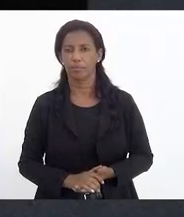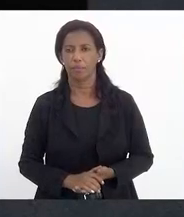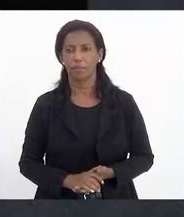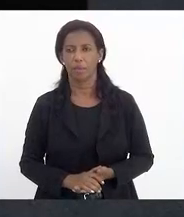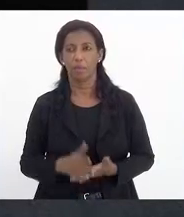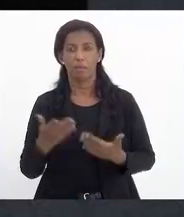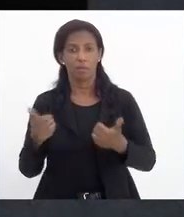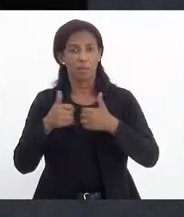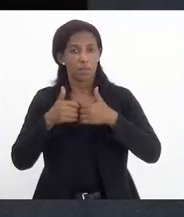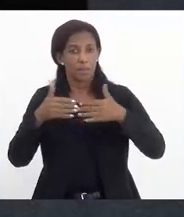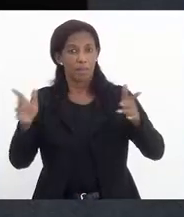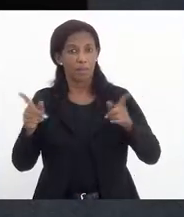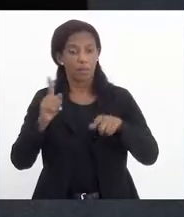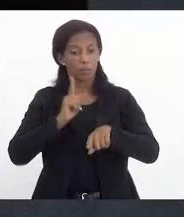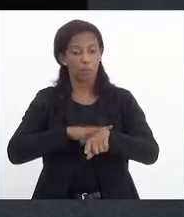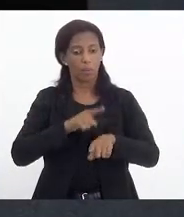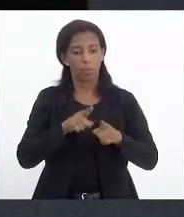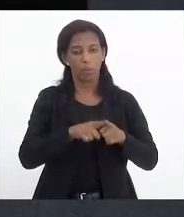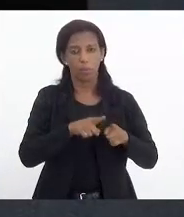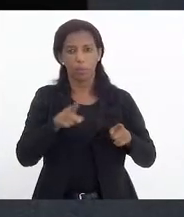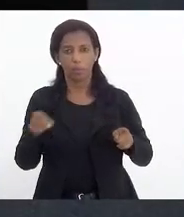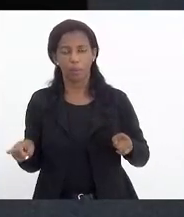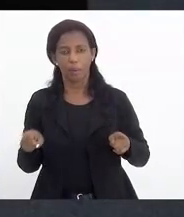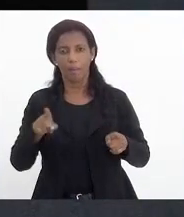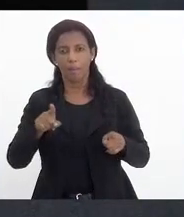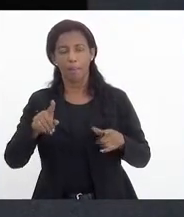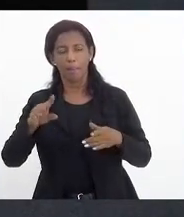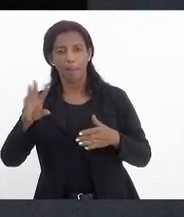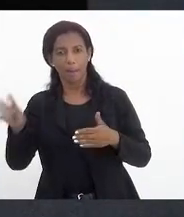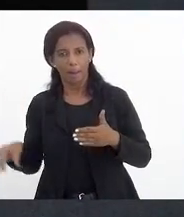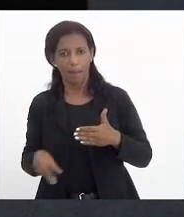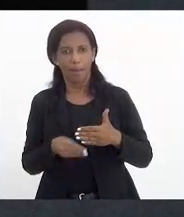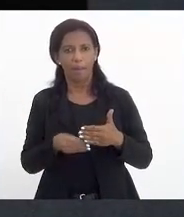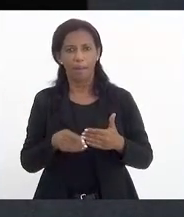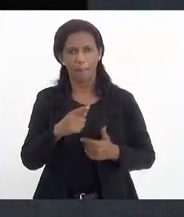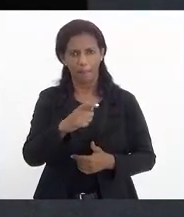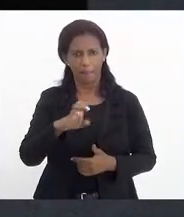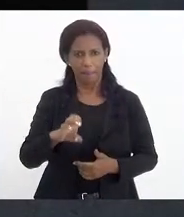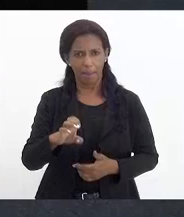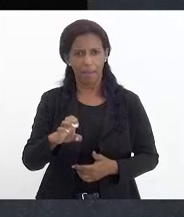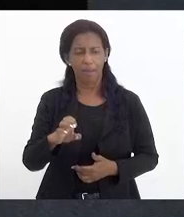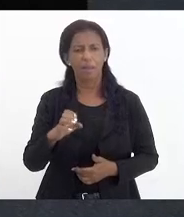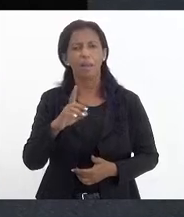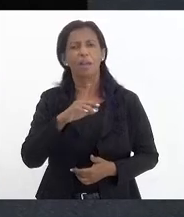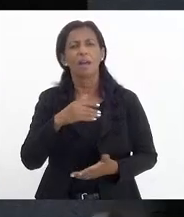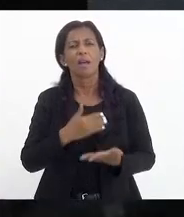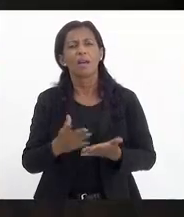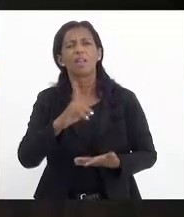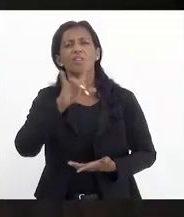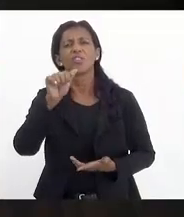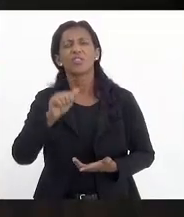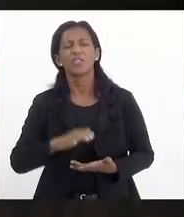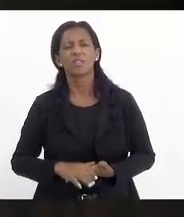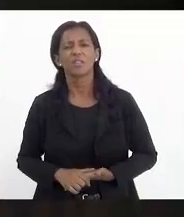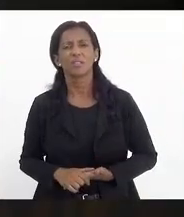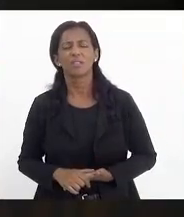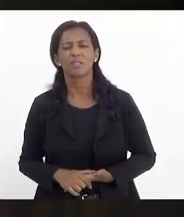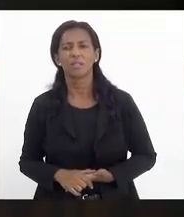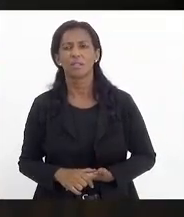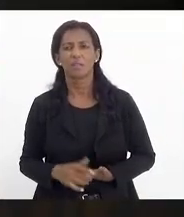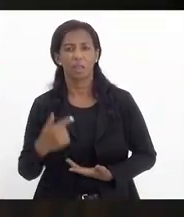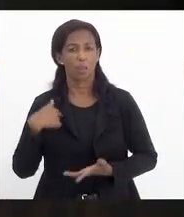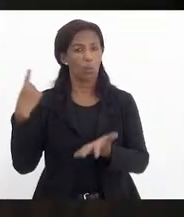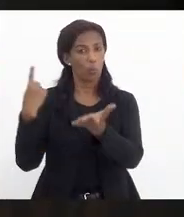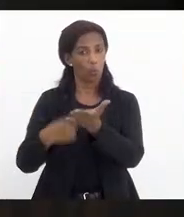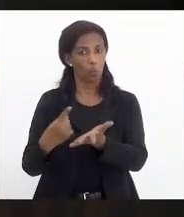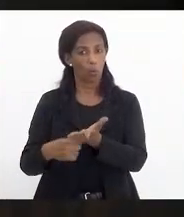de qualquer maneira, será aberto um novo prazo para emendar a PEC, não é isso? A partir de quando? Eu